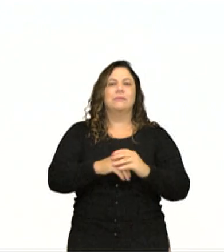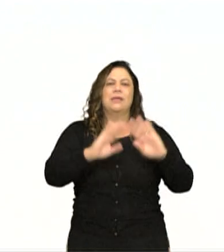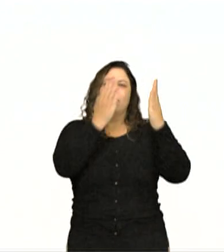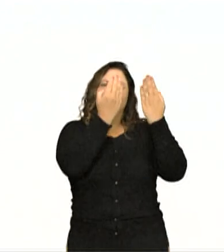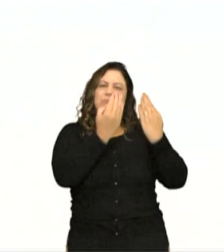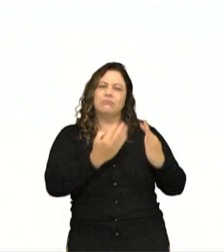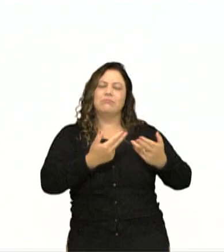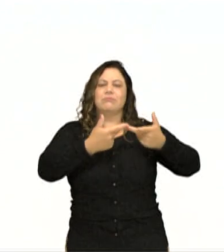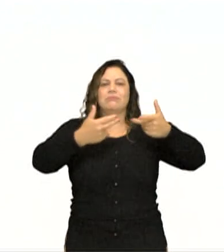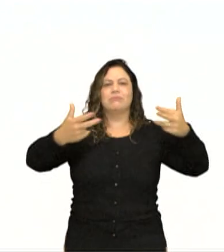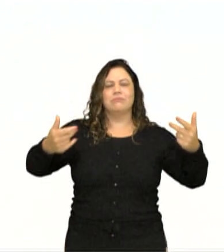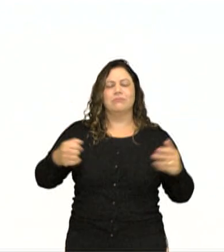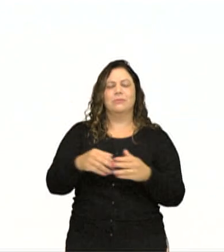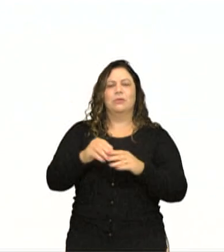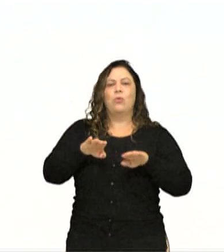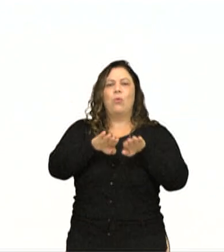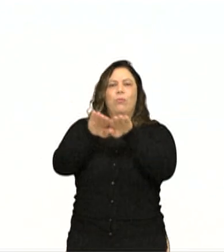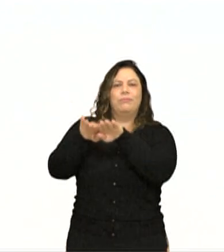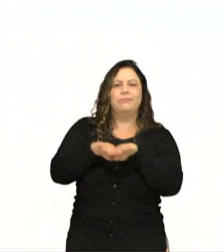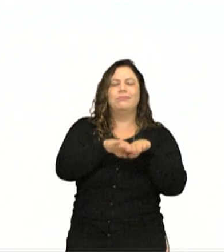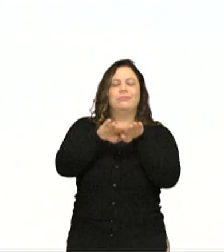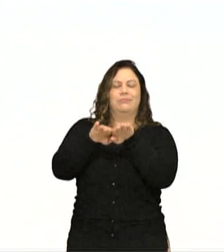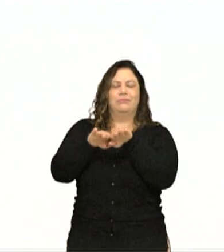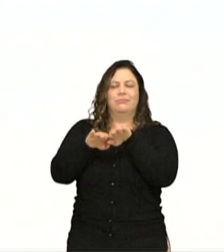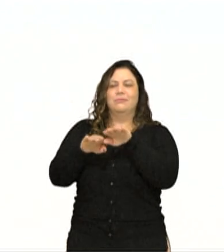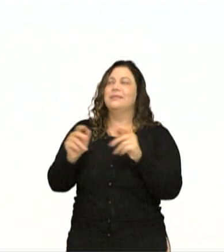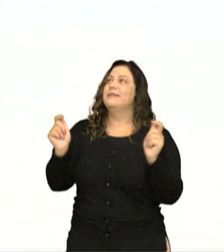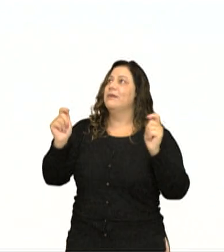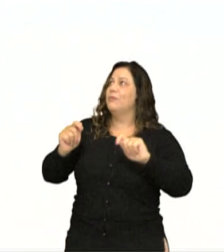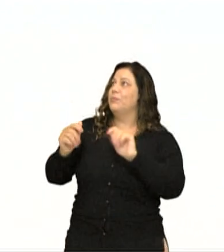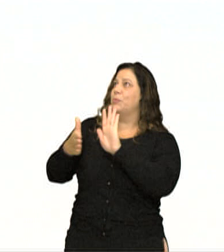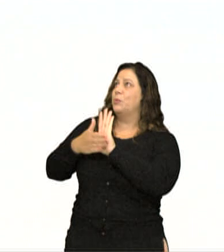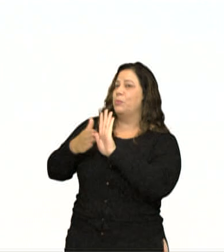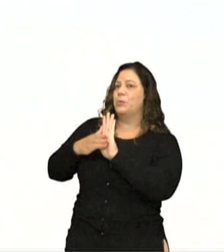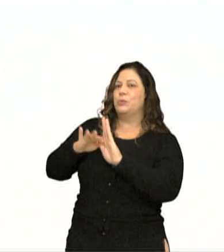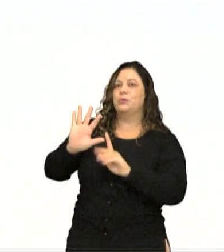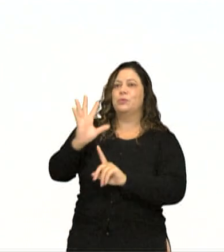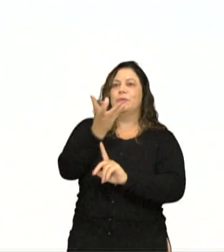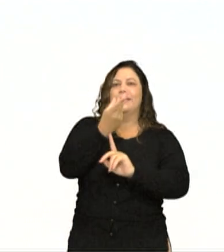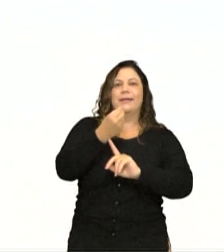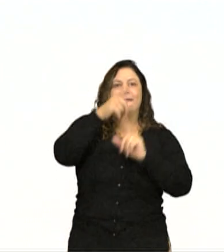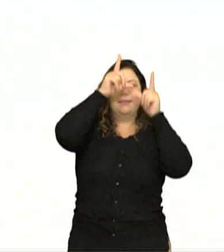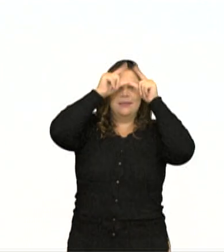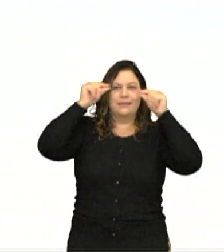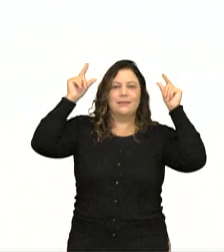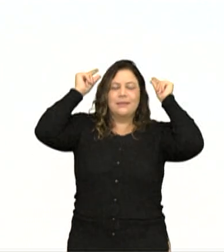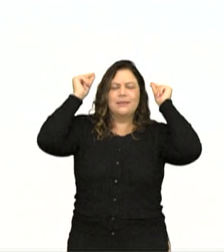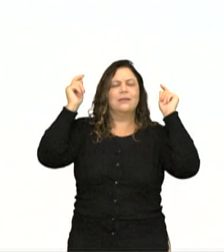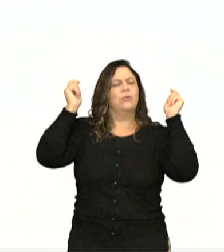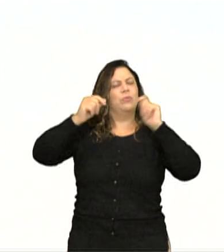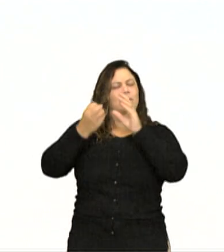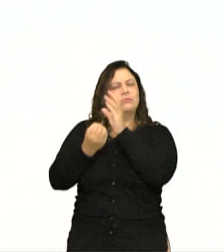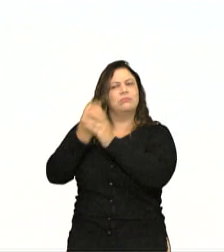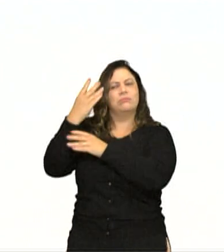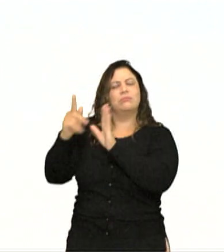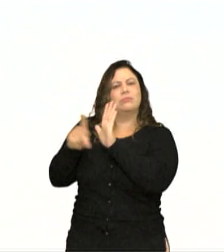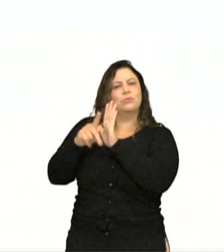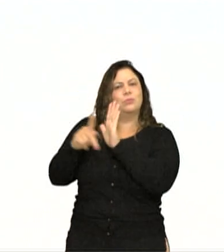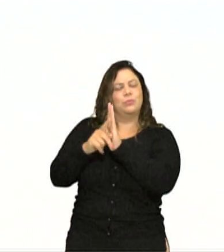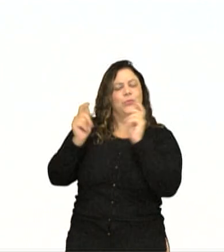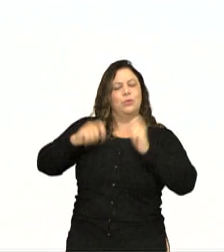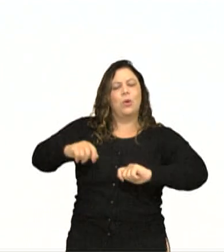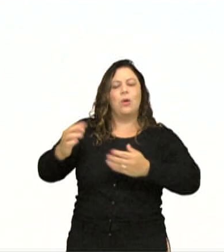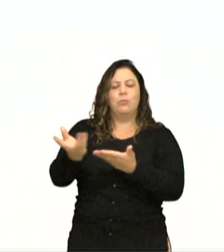o equilíbrio proposto, né, na arte grega, como está aqui, ou você pode criar a sua harmonia, o seu jeito, o seu